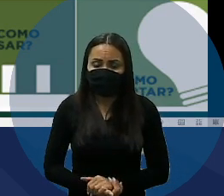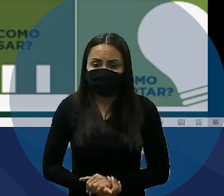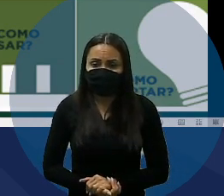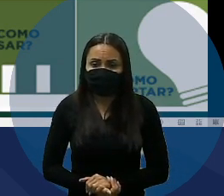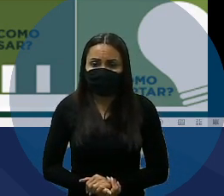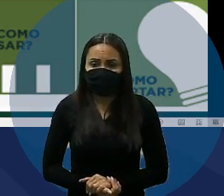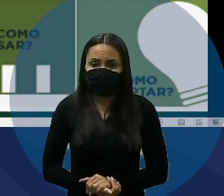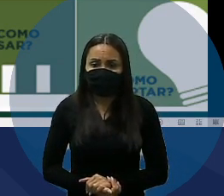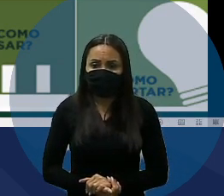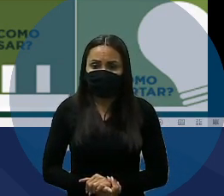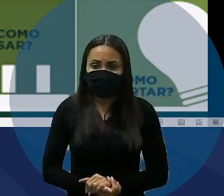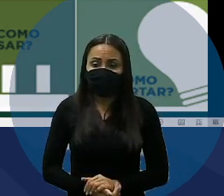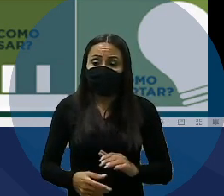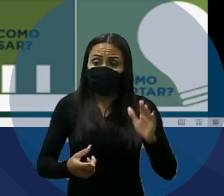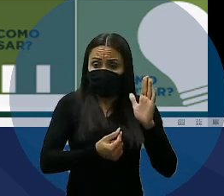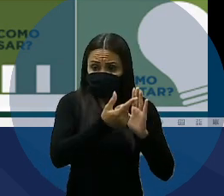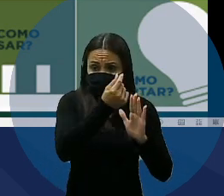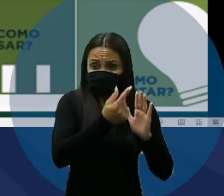o orçamento doméstico.